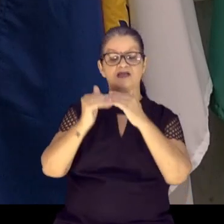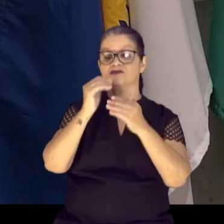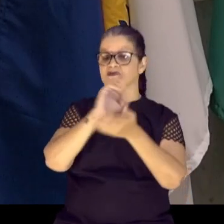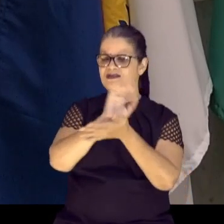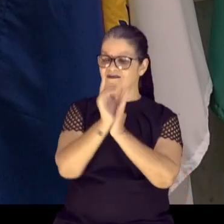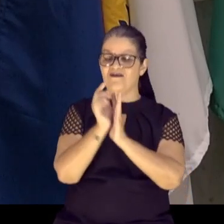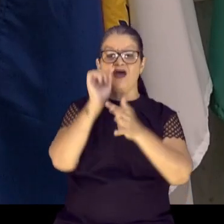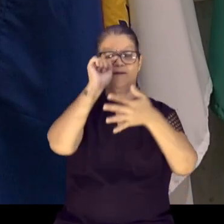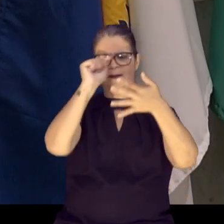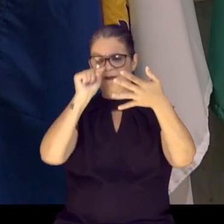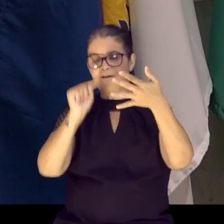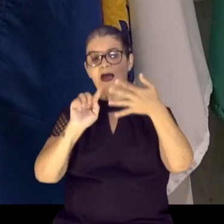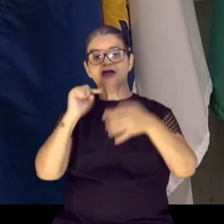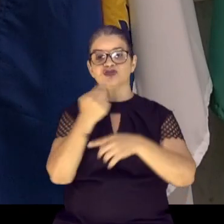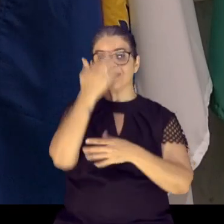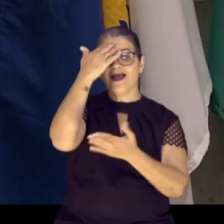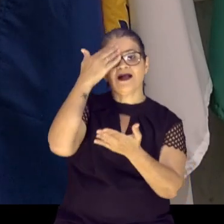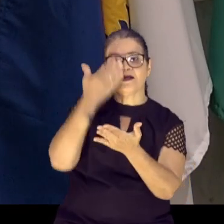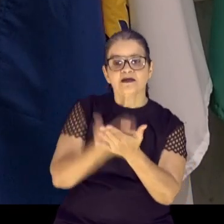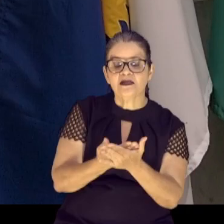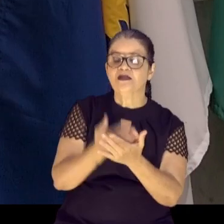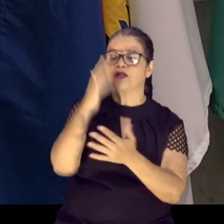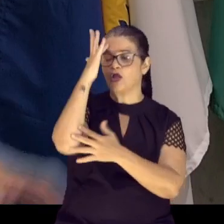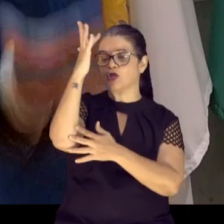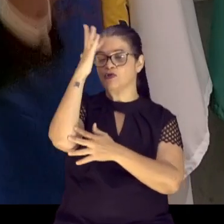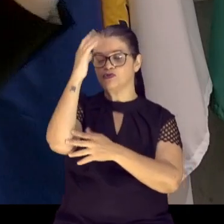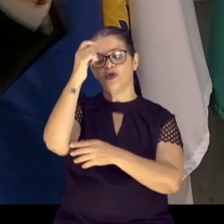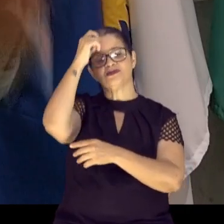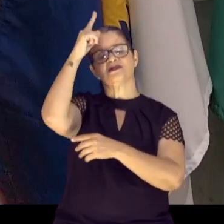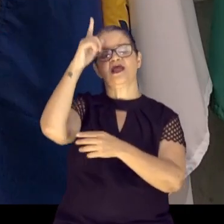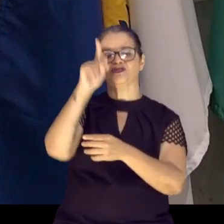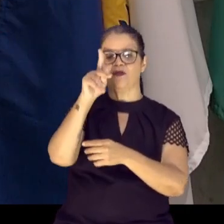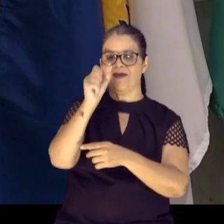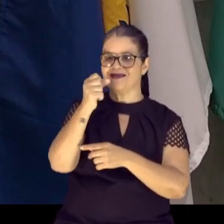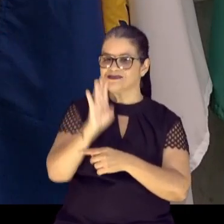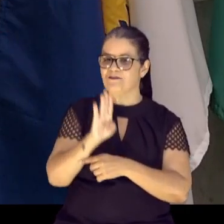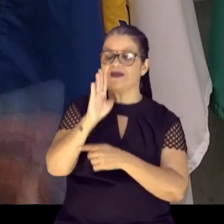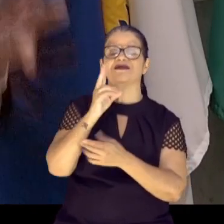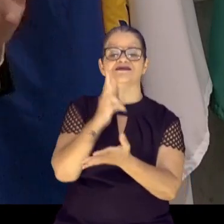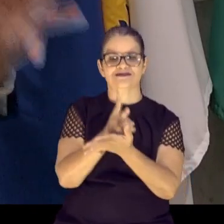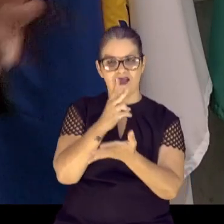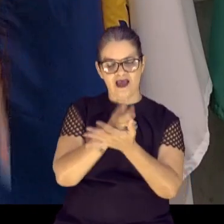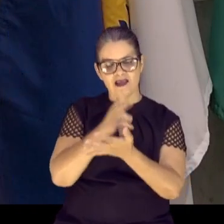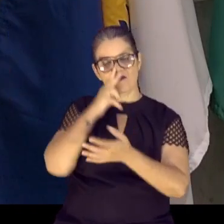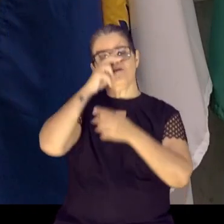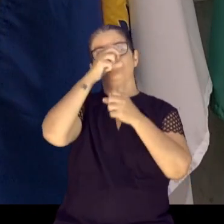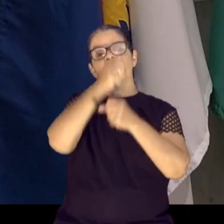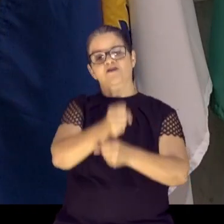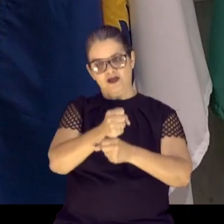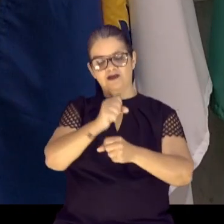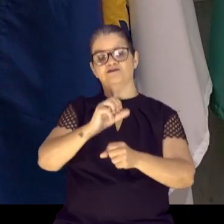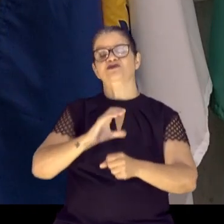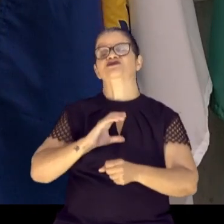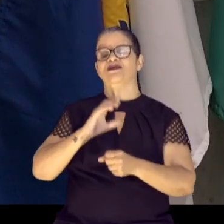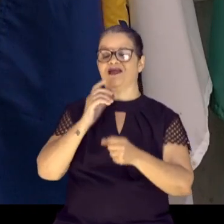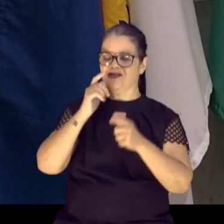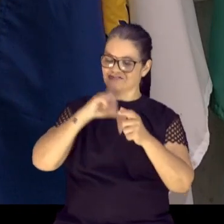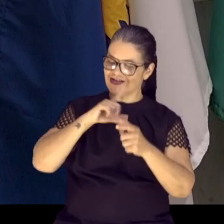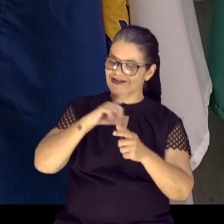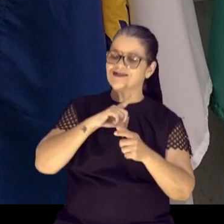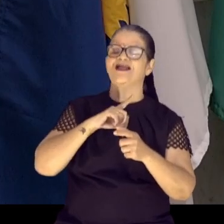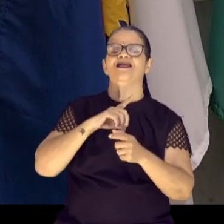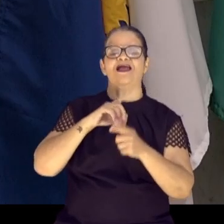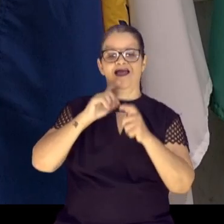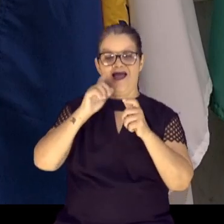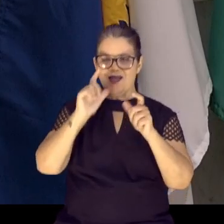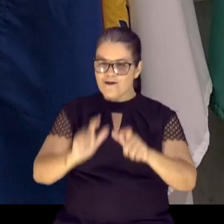a gente acredita que os sonhos e os ideais do PSB seguem firmes e fortes e que a gente há de encontrar essa terra